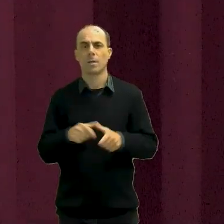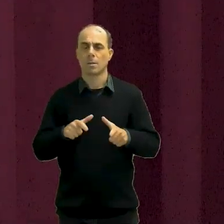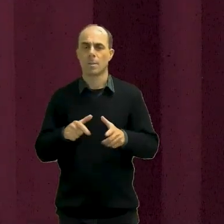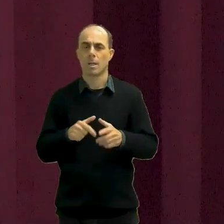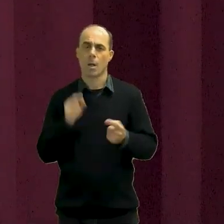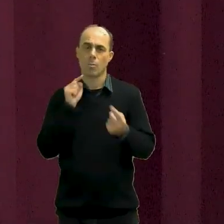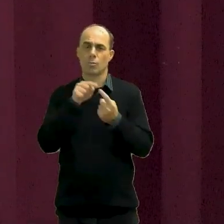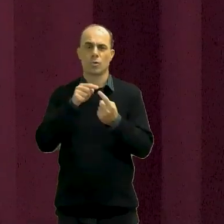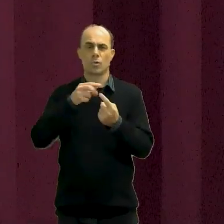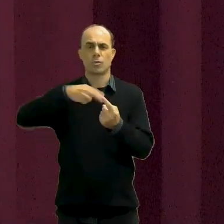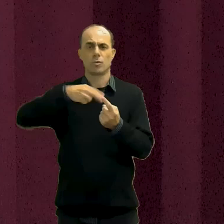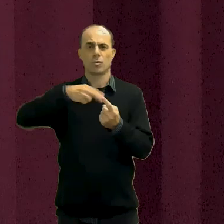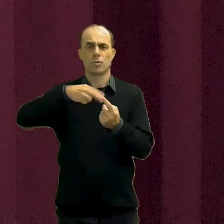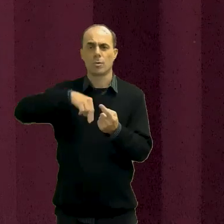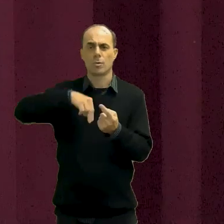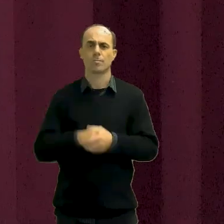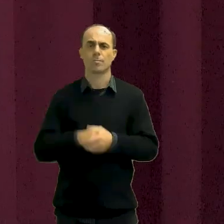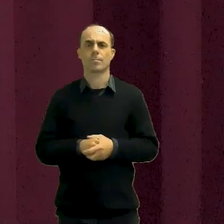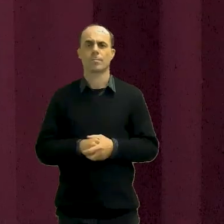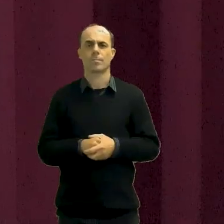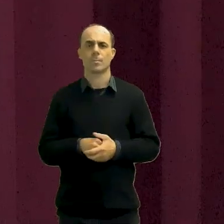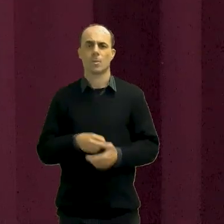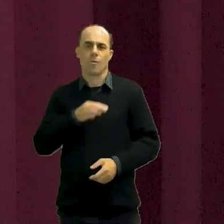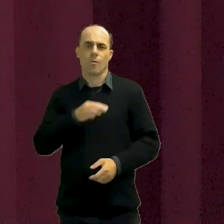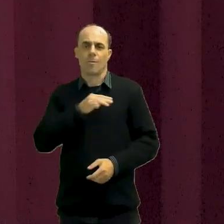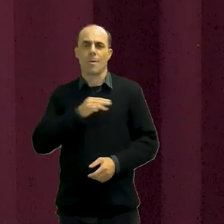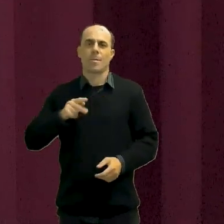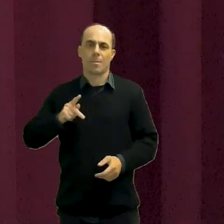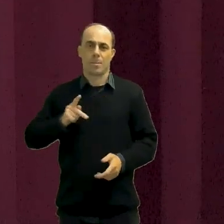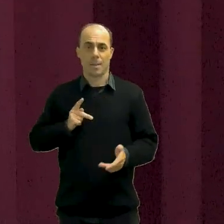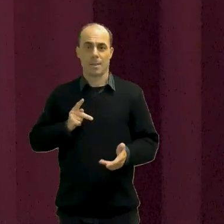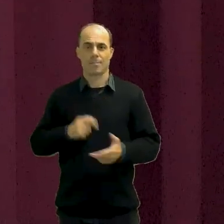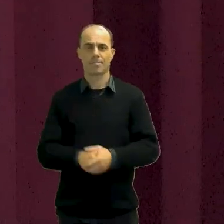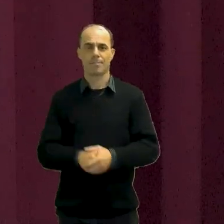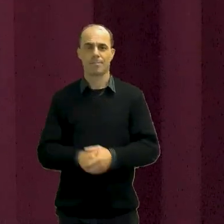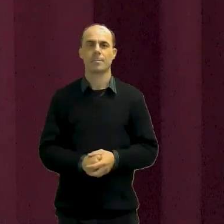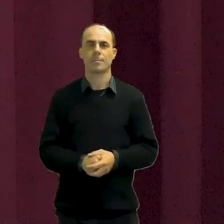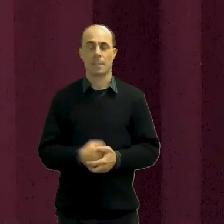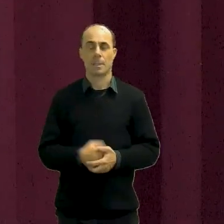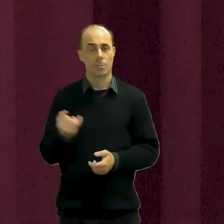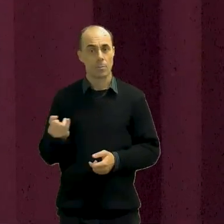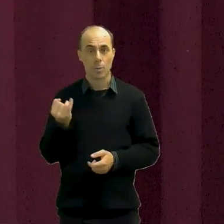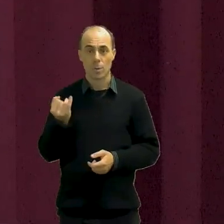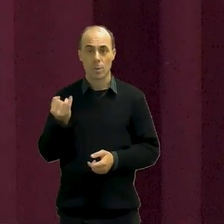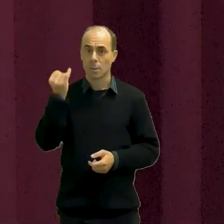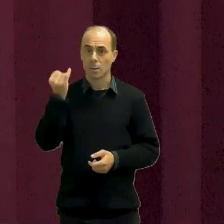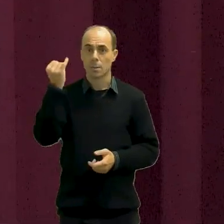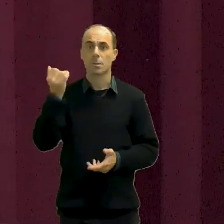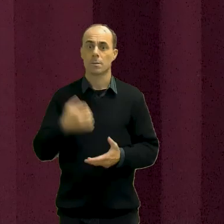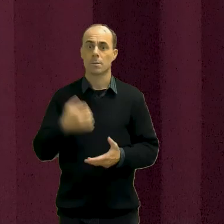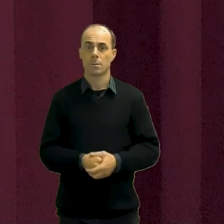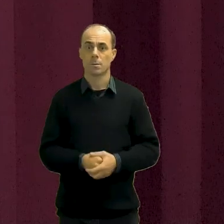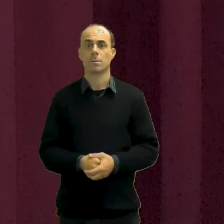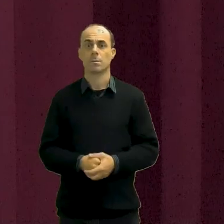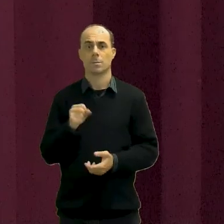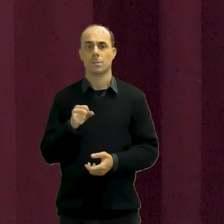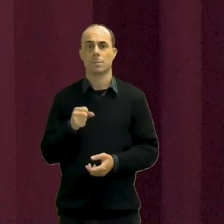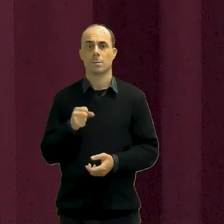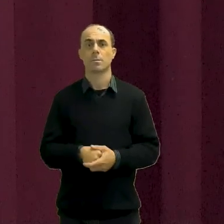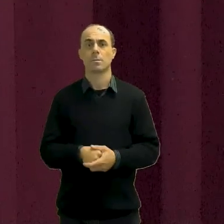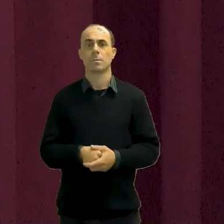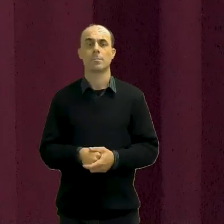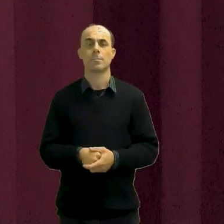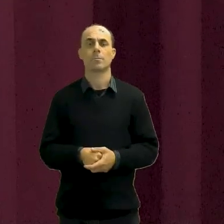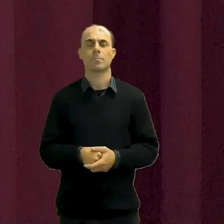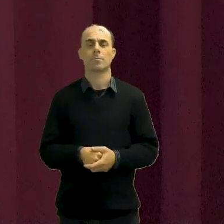tarefa institucional e acho que é fundamental eh é importante que o Tribunal Regional tenha essa